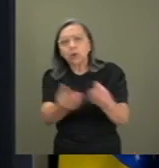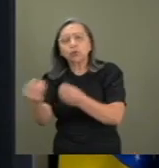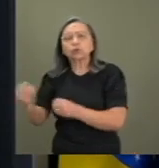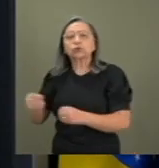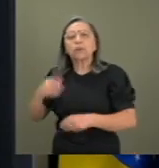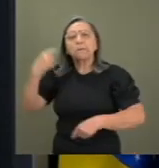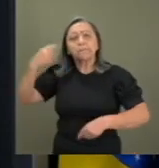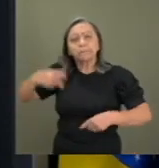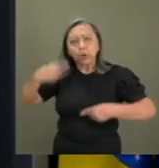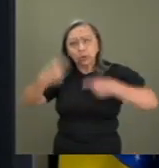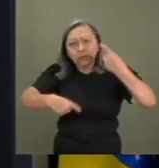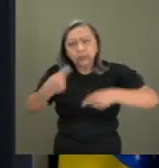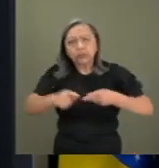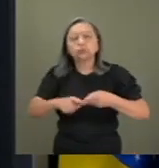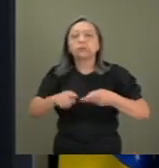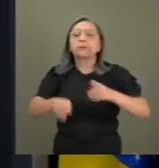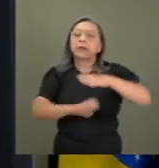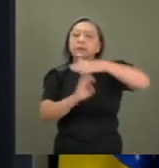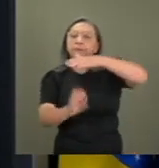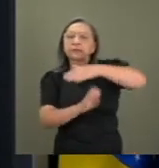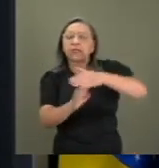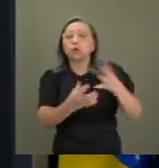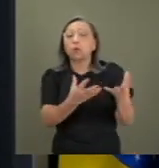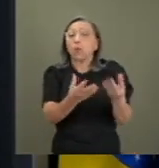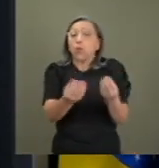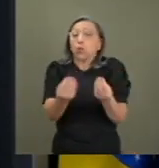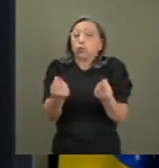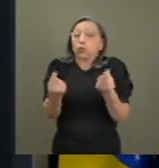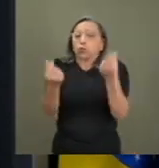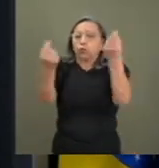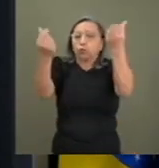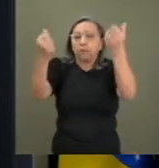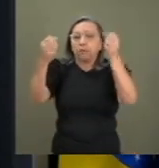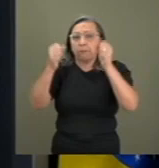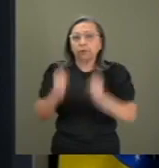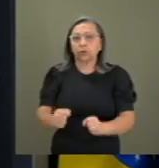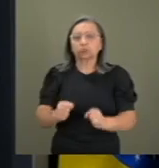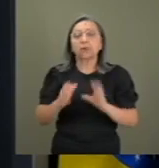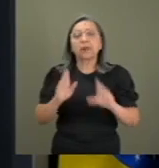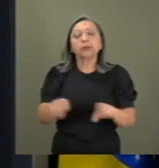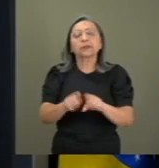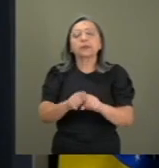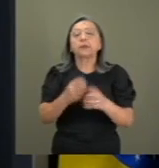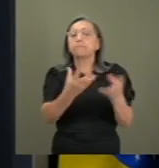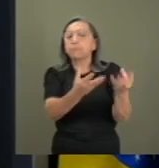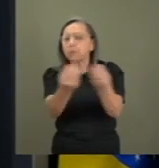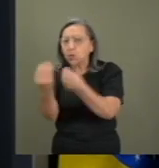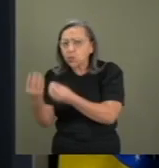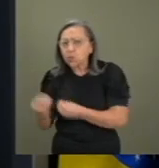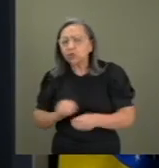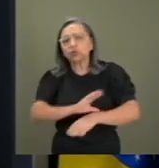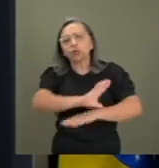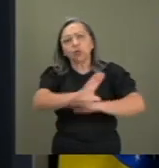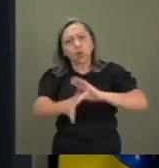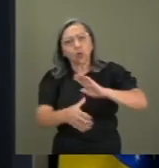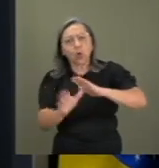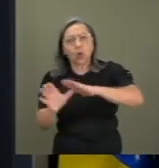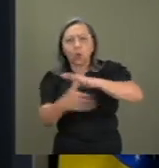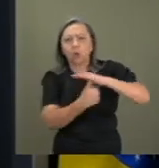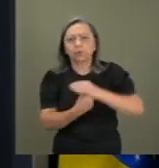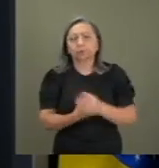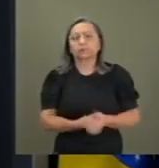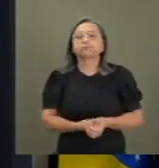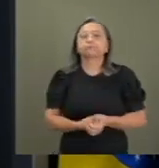empresários muito poderosos, mas também muito corruptos. Depois de retornar